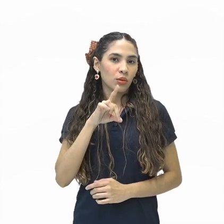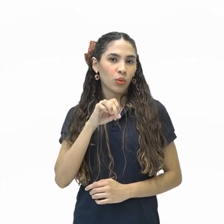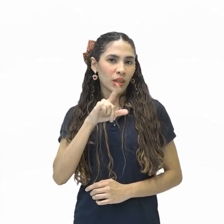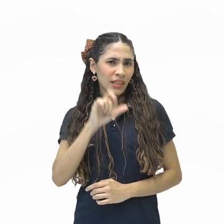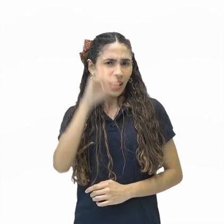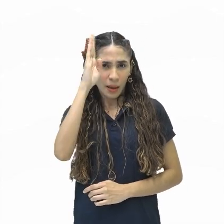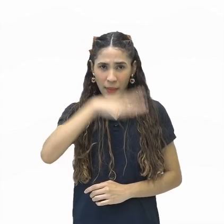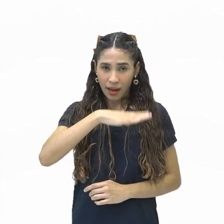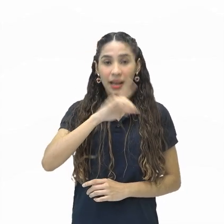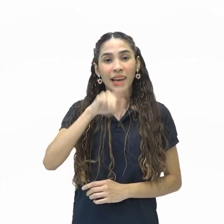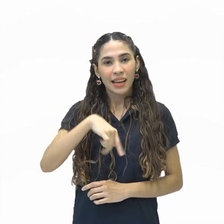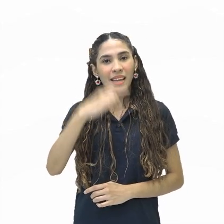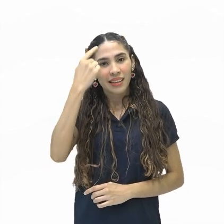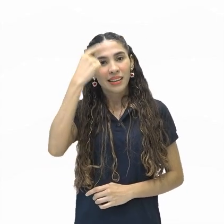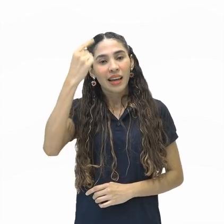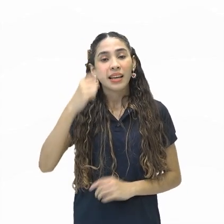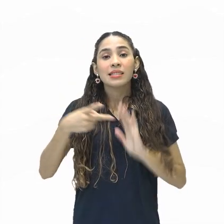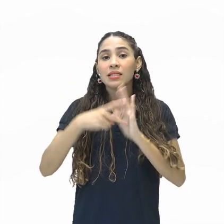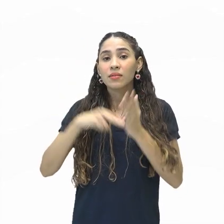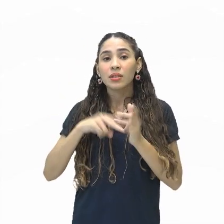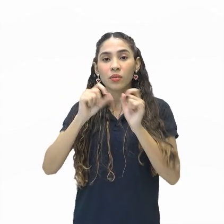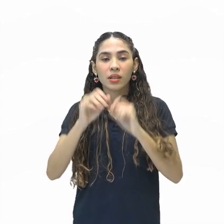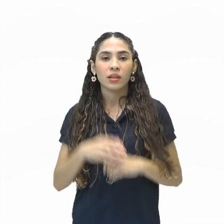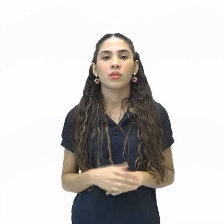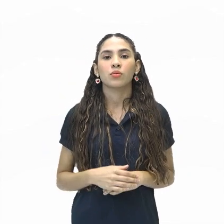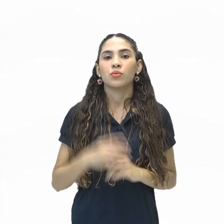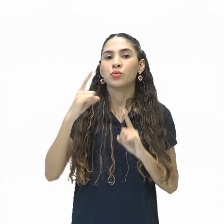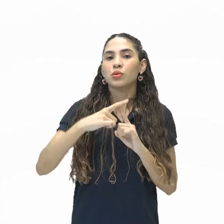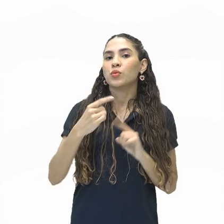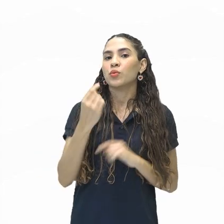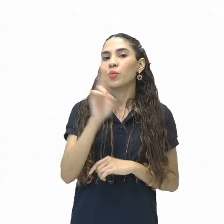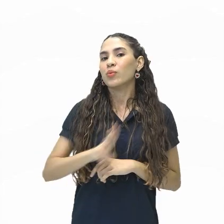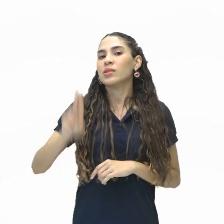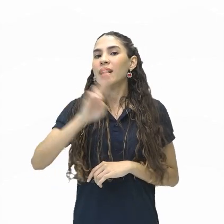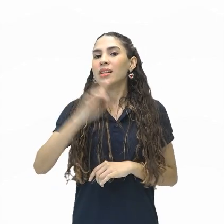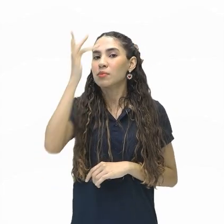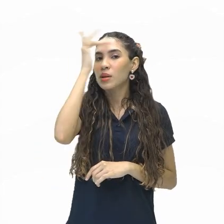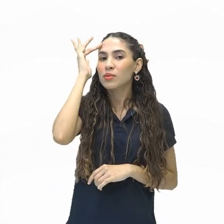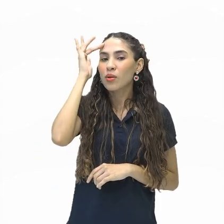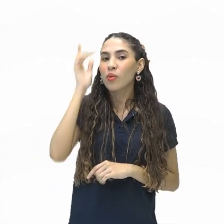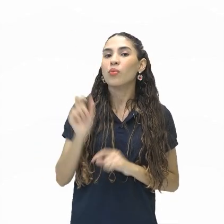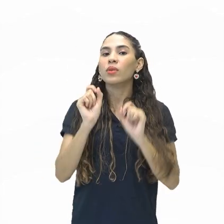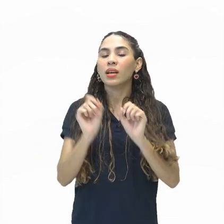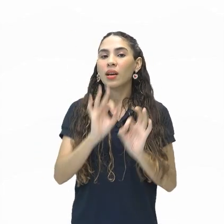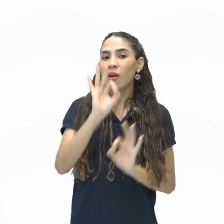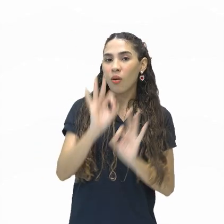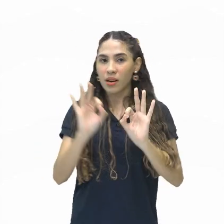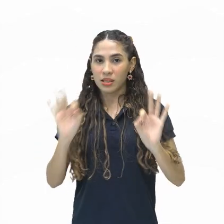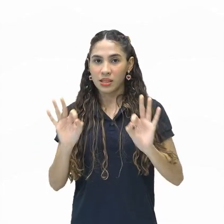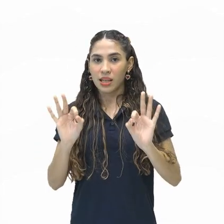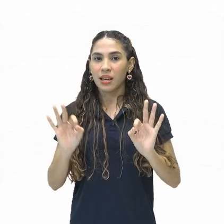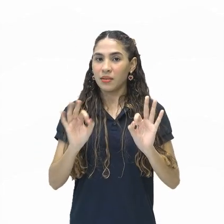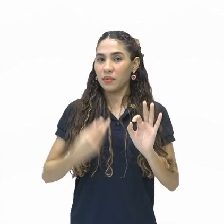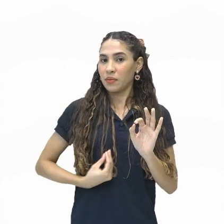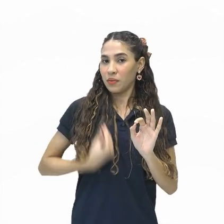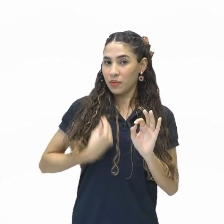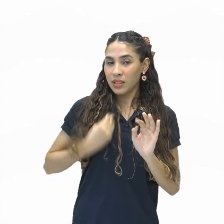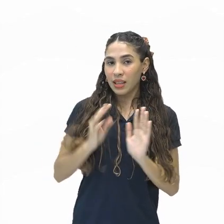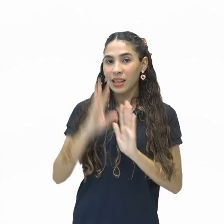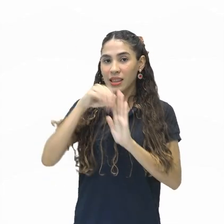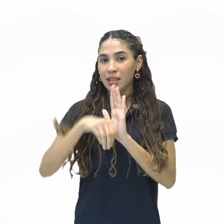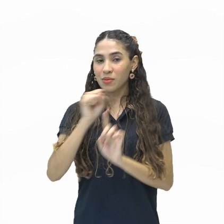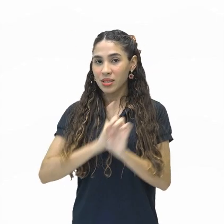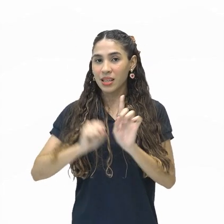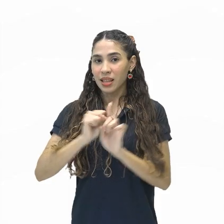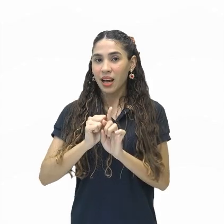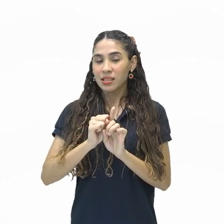má, é essa ideia aí, ou seja, a forma usada pelas pessoas para organizar sua vida em